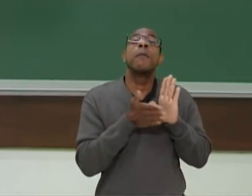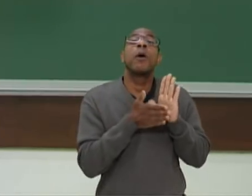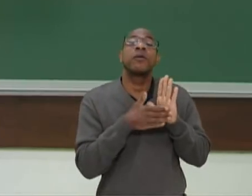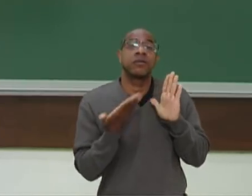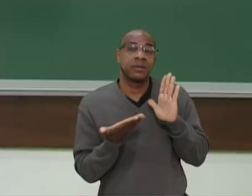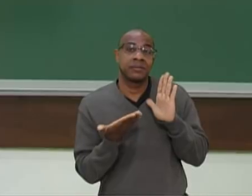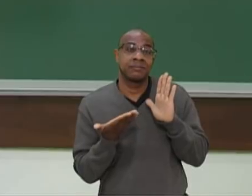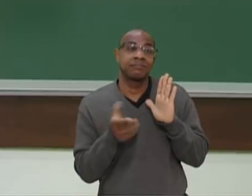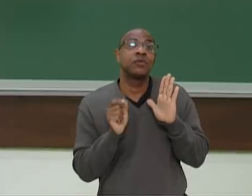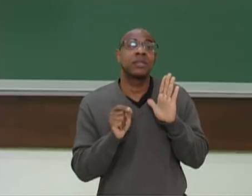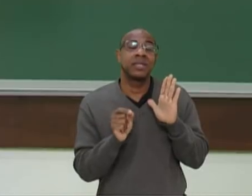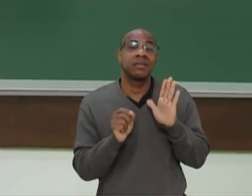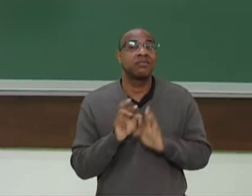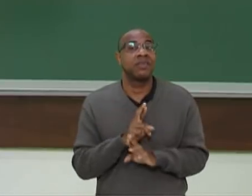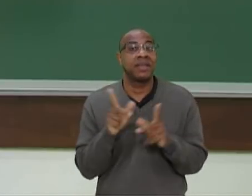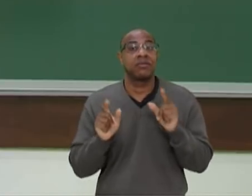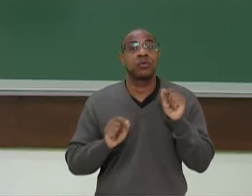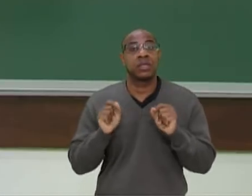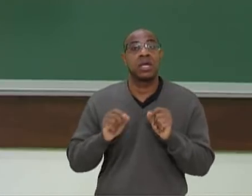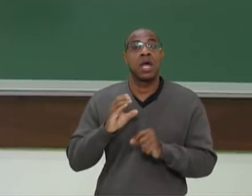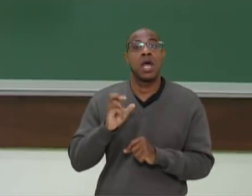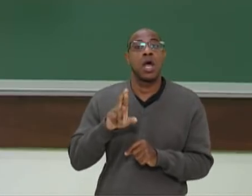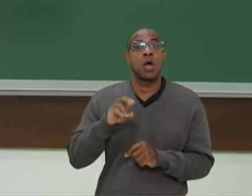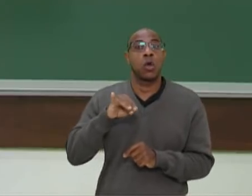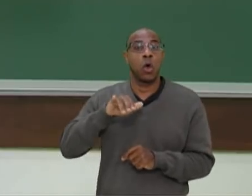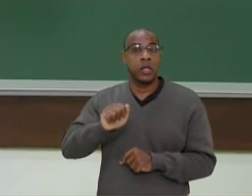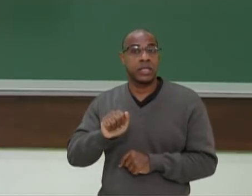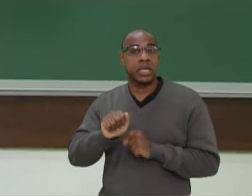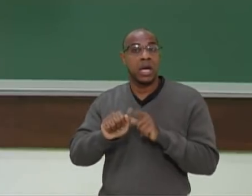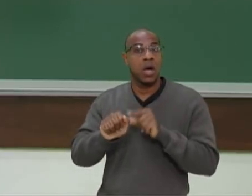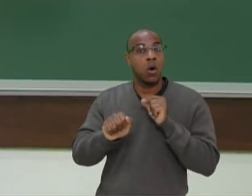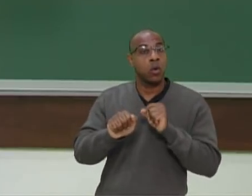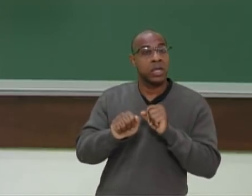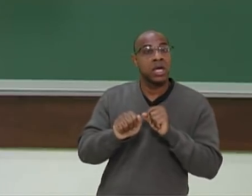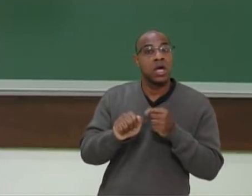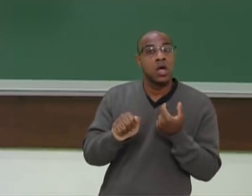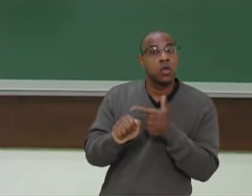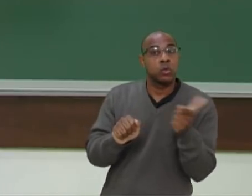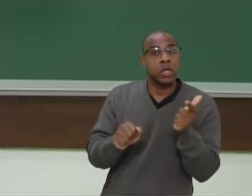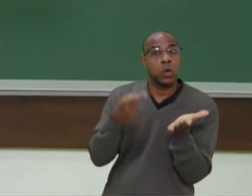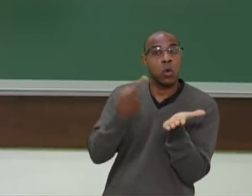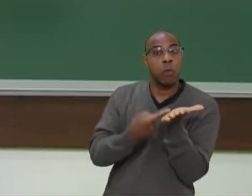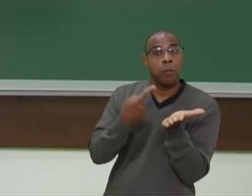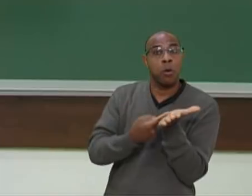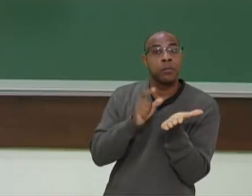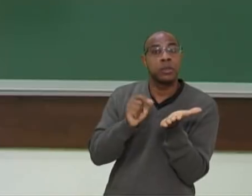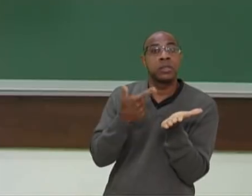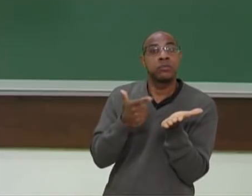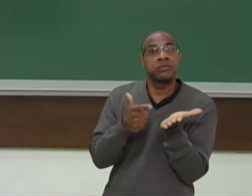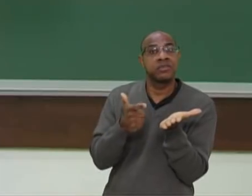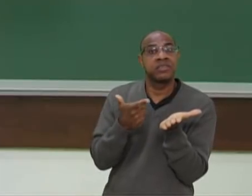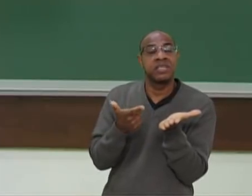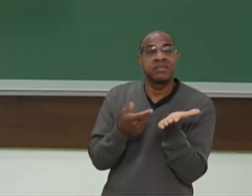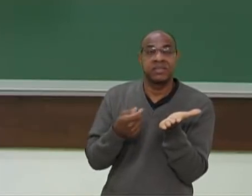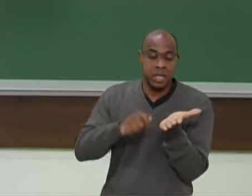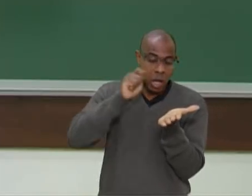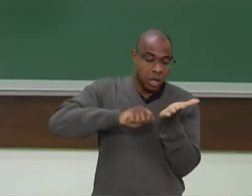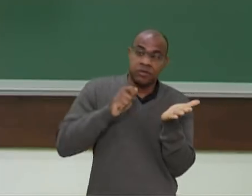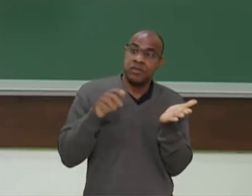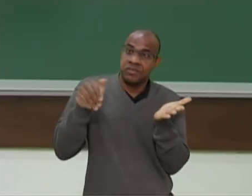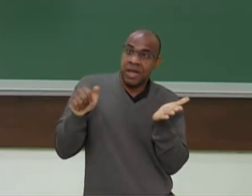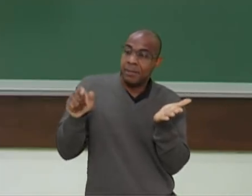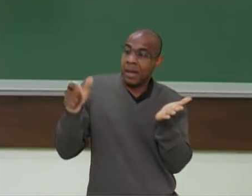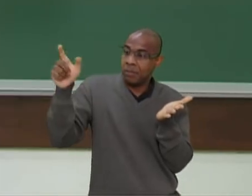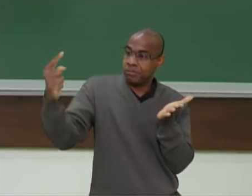crônica? A diferença está nessa, porque a crônica ela não tem compromisso de convencer o